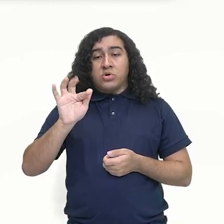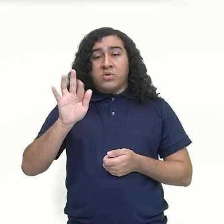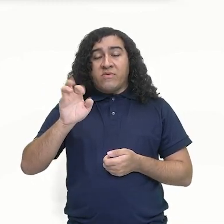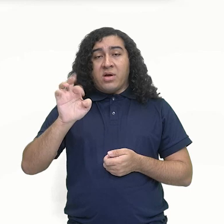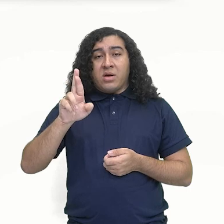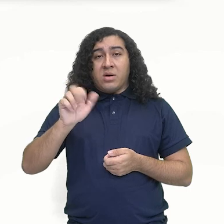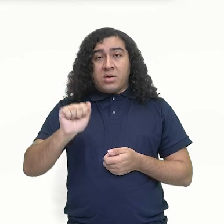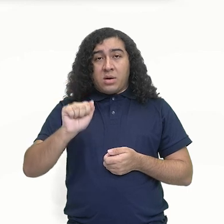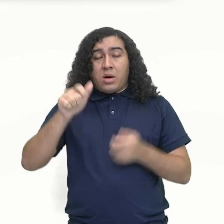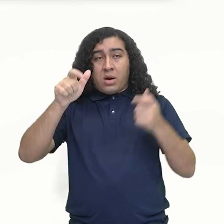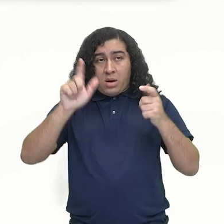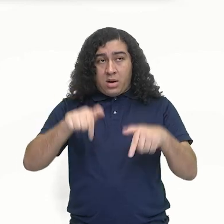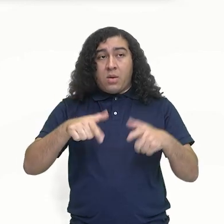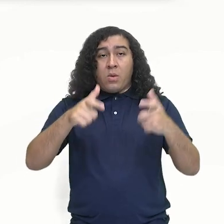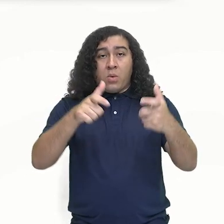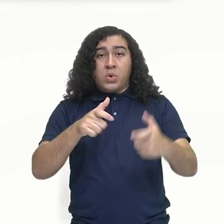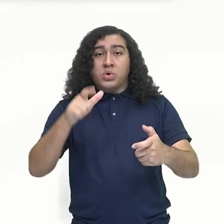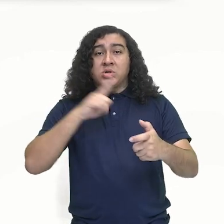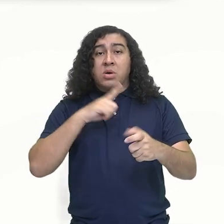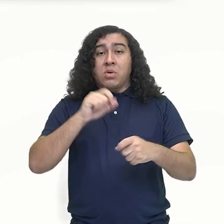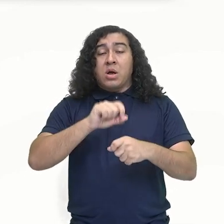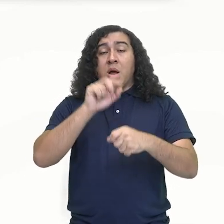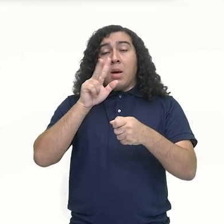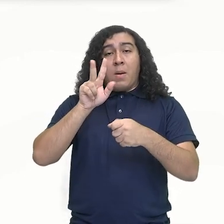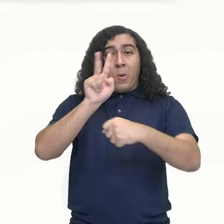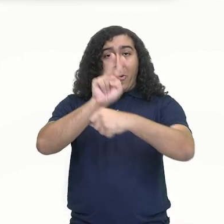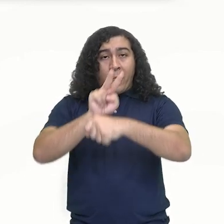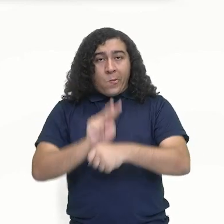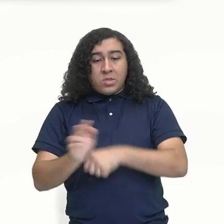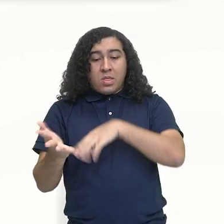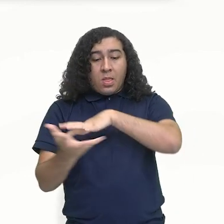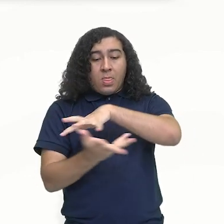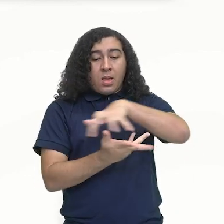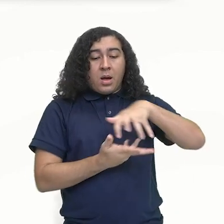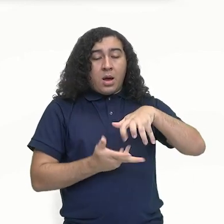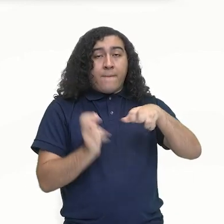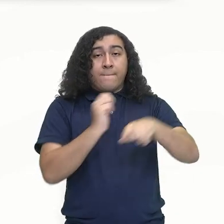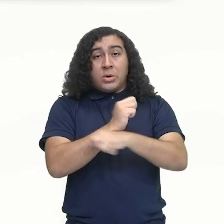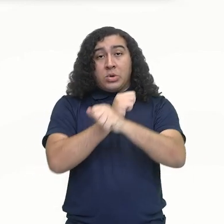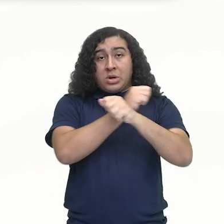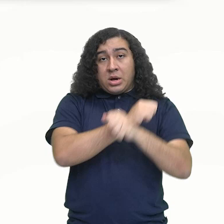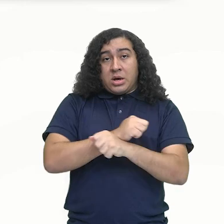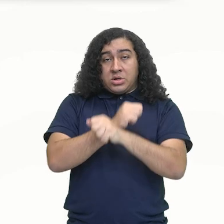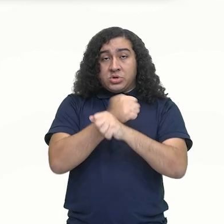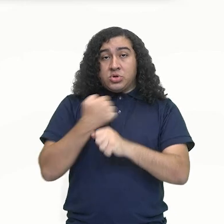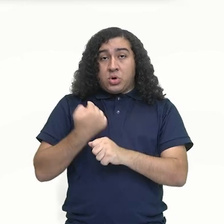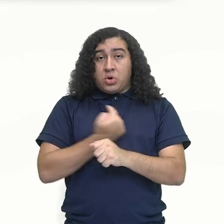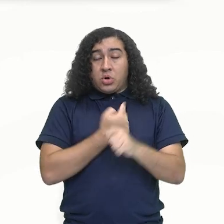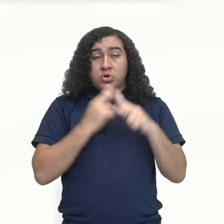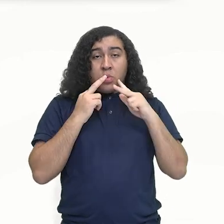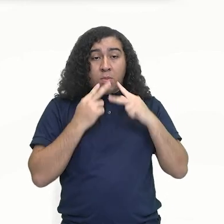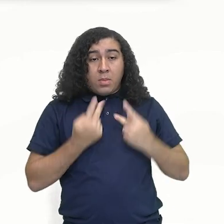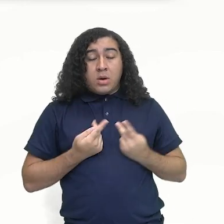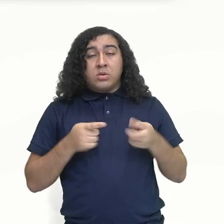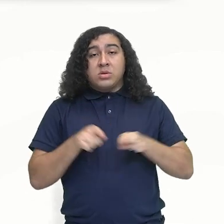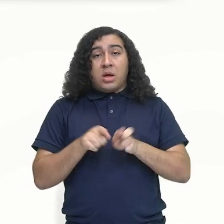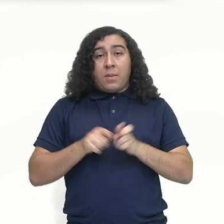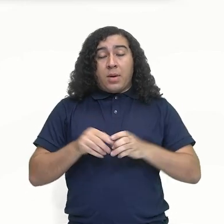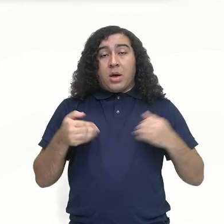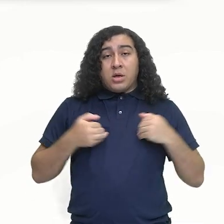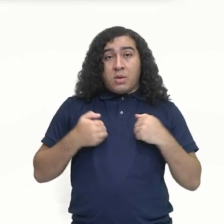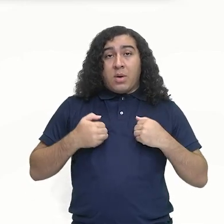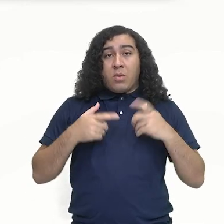a Terra, né? Vai proteger aí as espécies animais, vegetais, nós, seres humanos, da